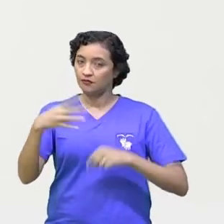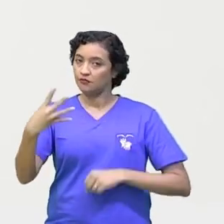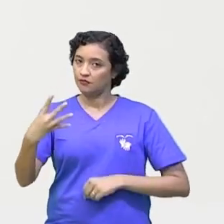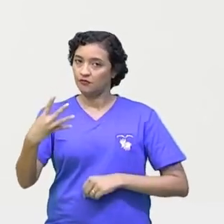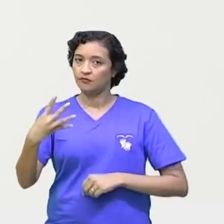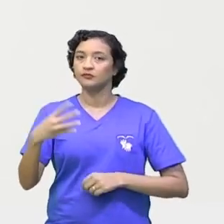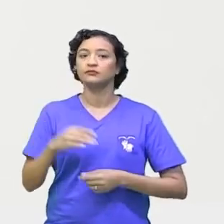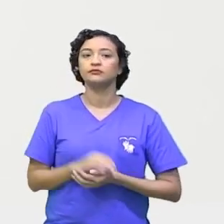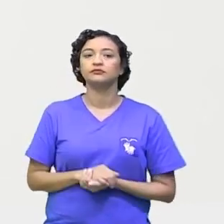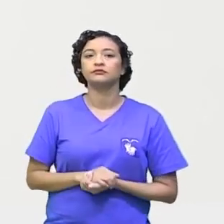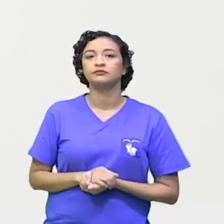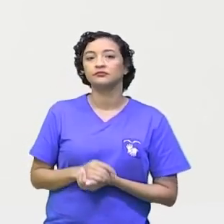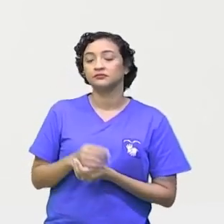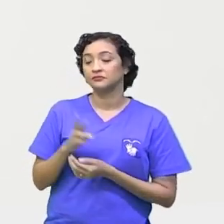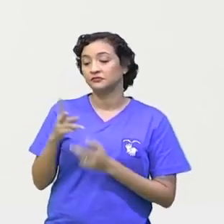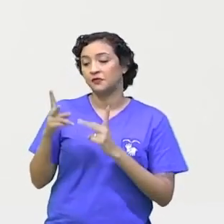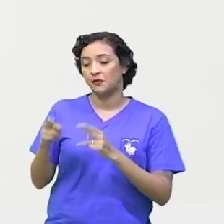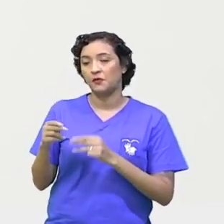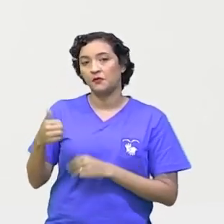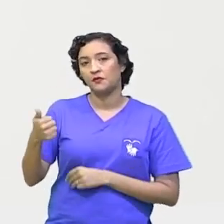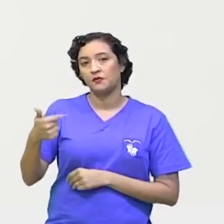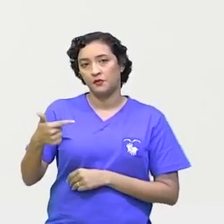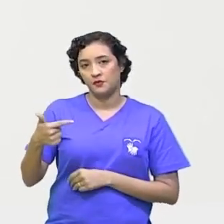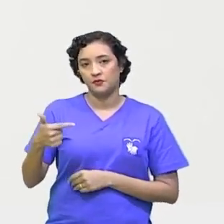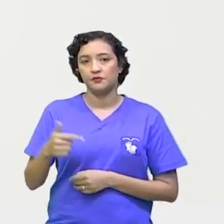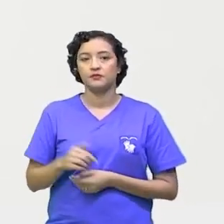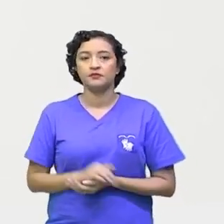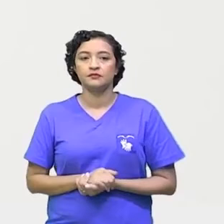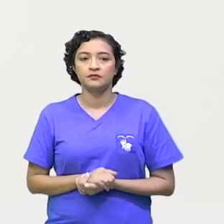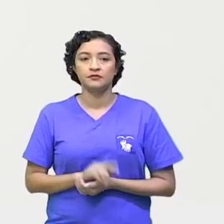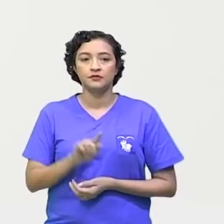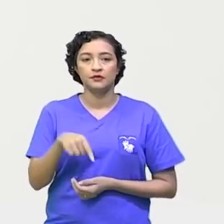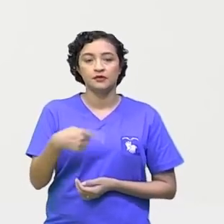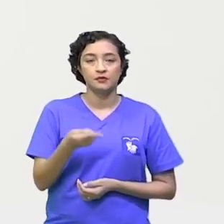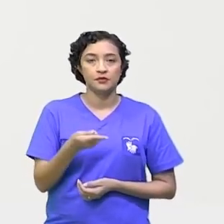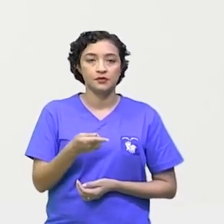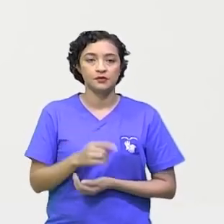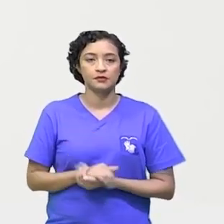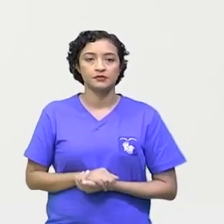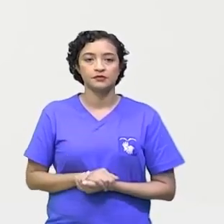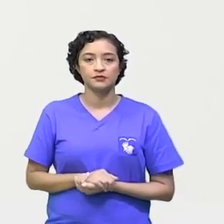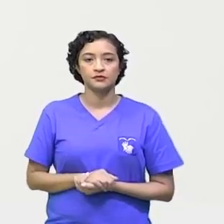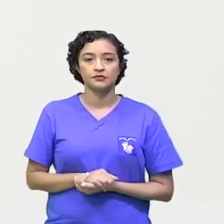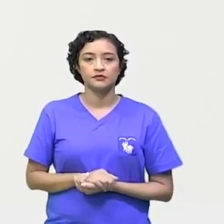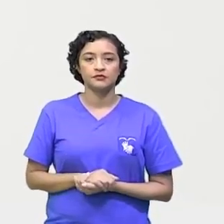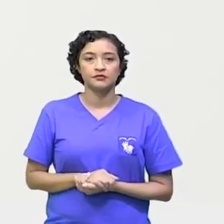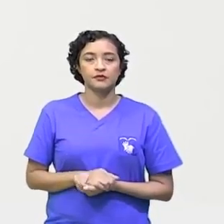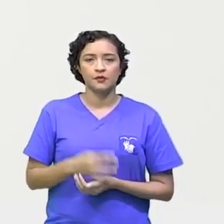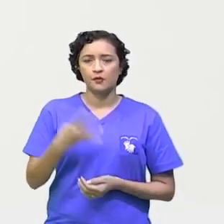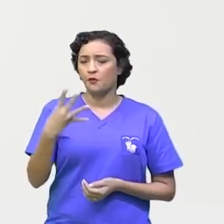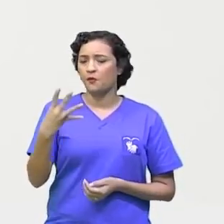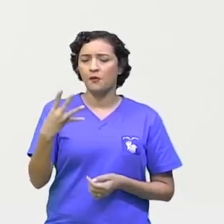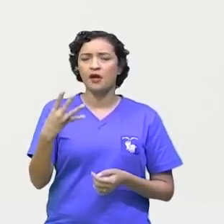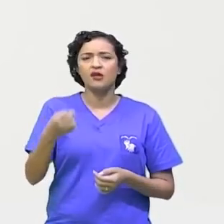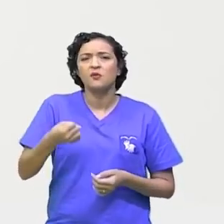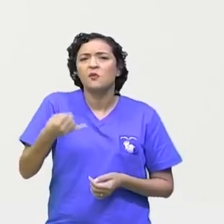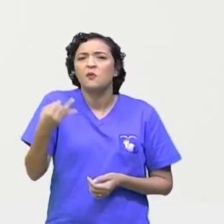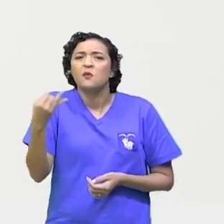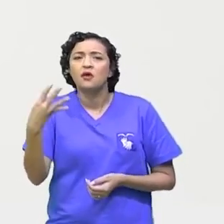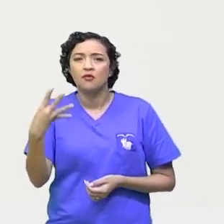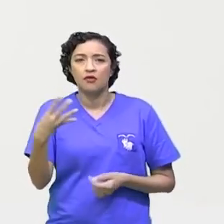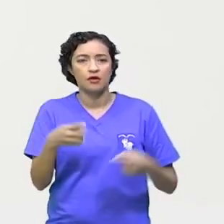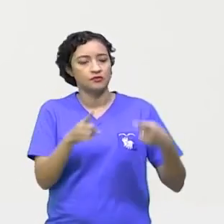4, 12. Muito bem. Em seguida, o 4. Vamos ver quantas vezes o 4 aparece. O 4